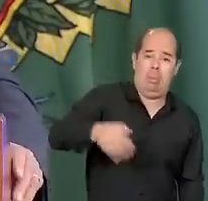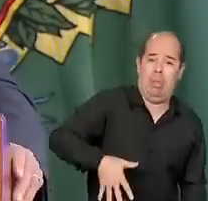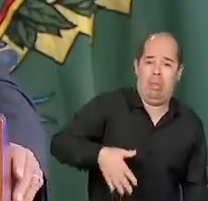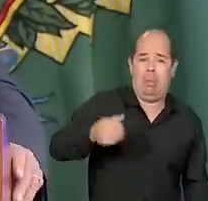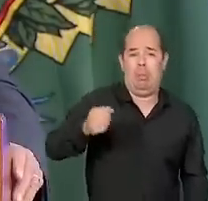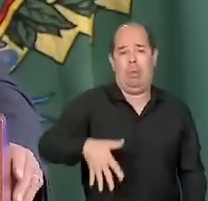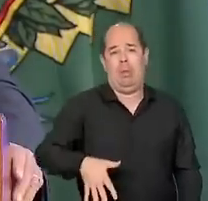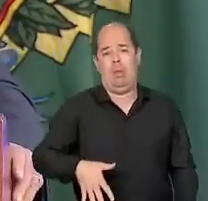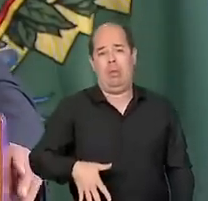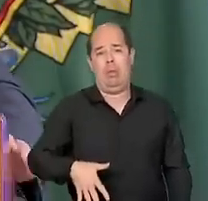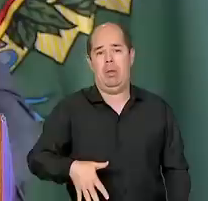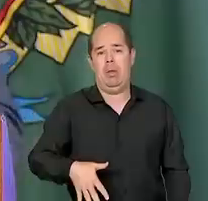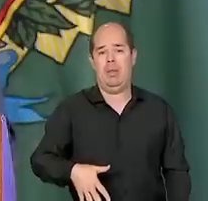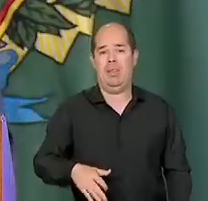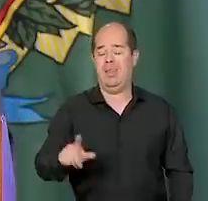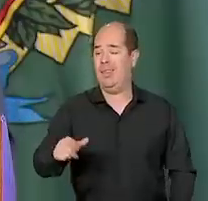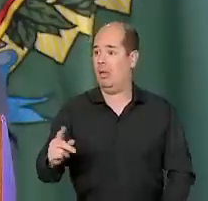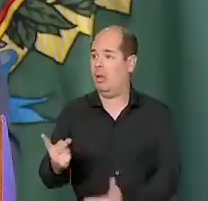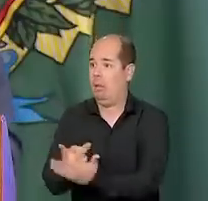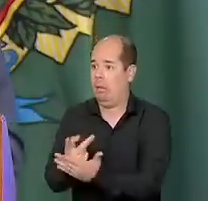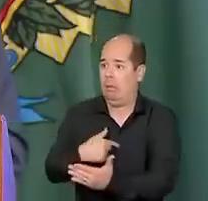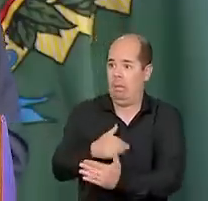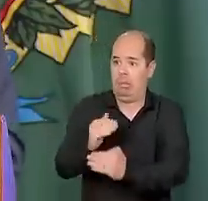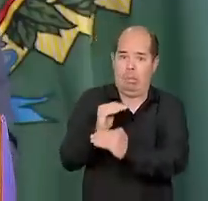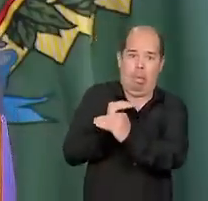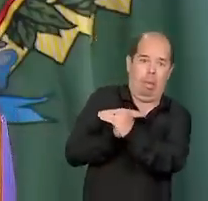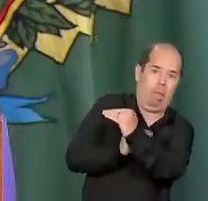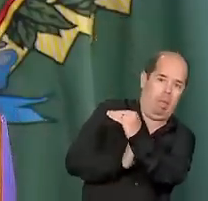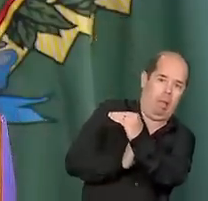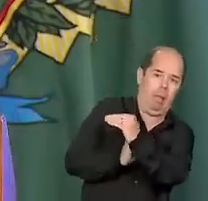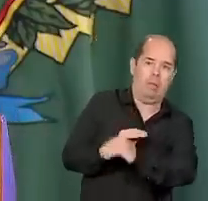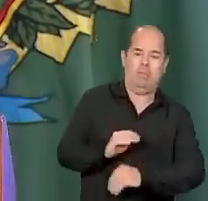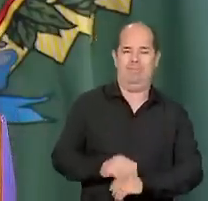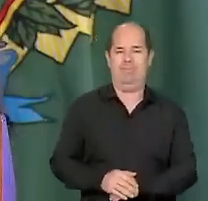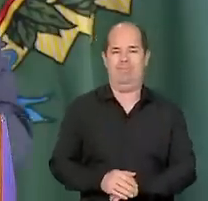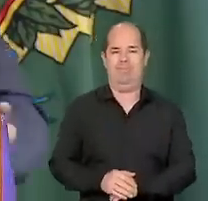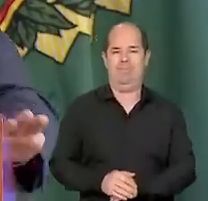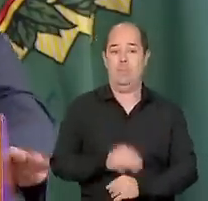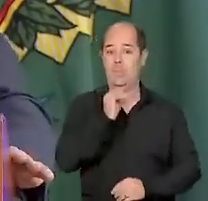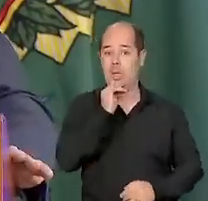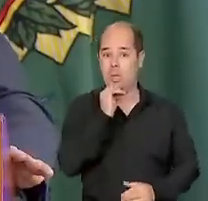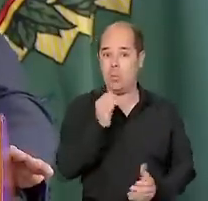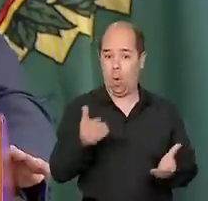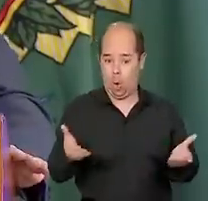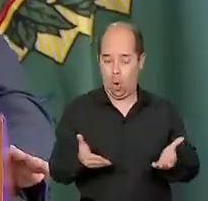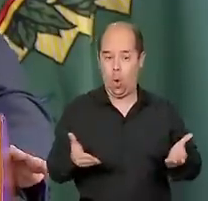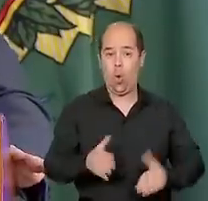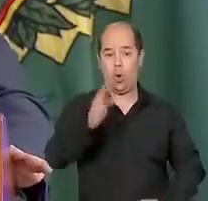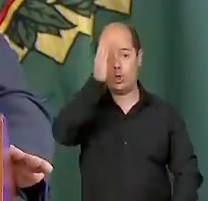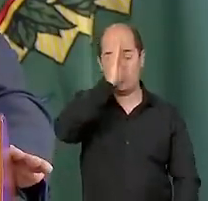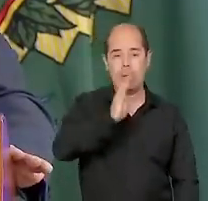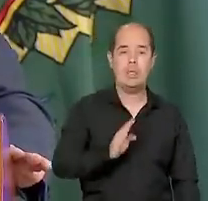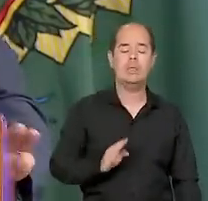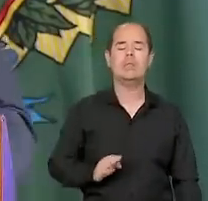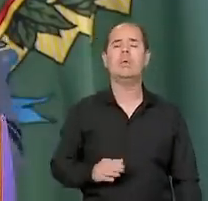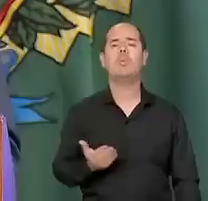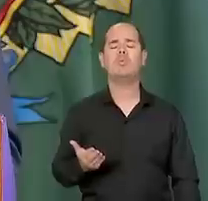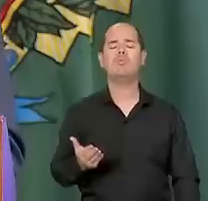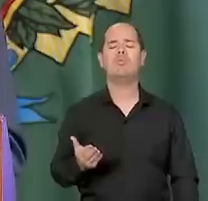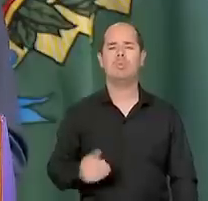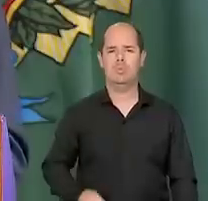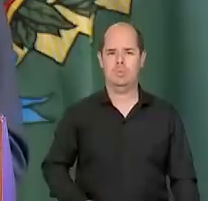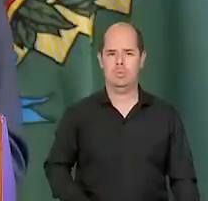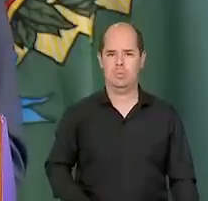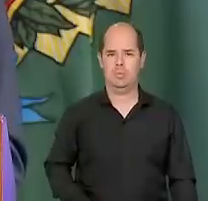momentos históricos. Eu vou dizer uma coisa que está acontecendo hoje no Brasil. A